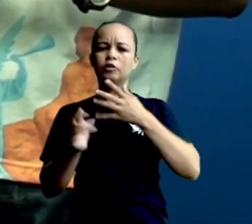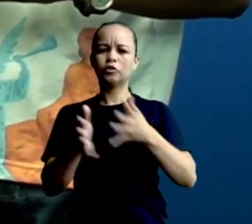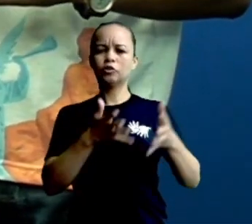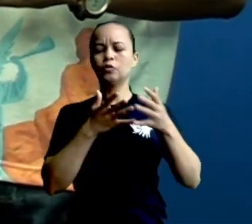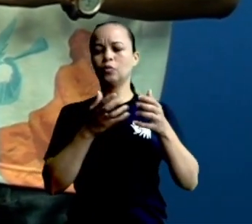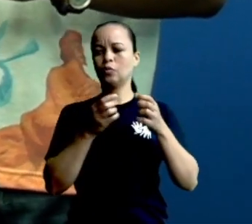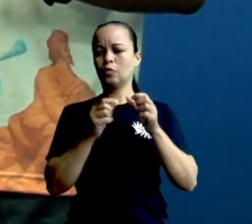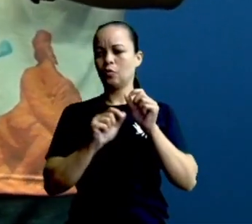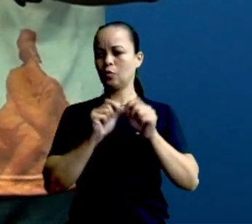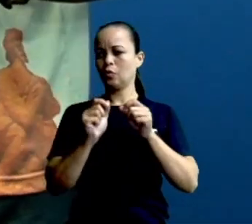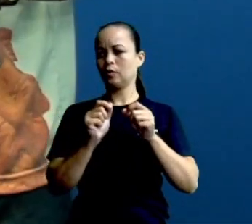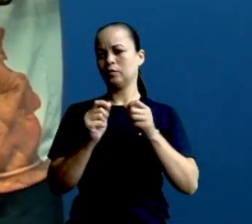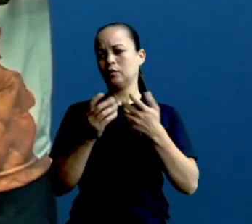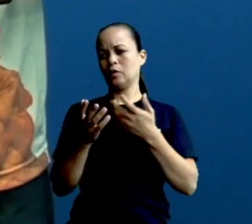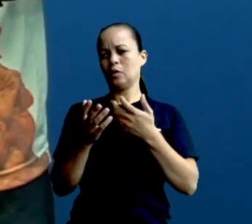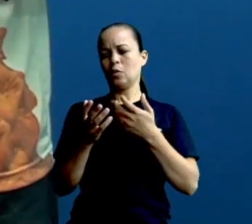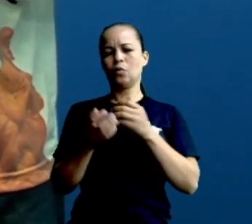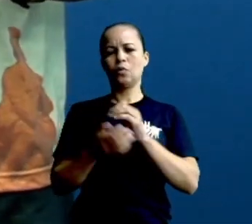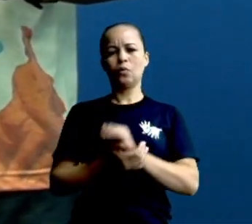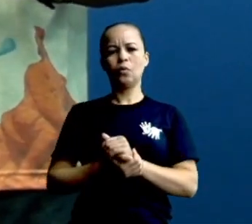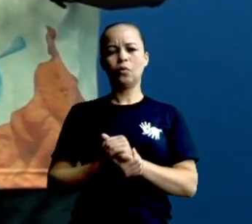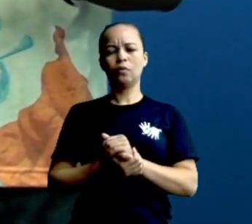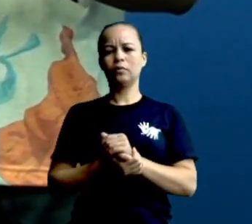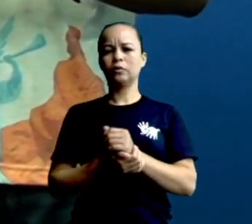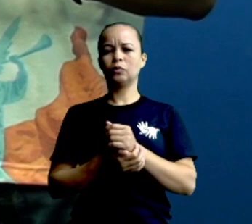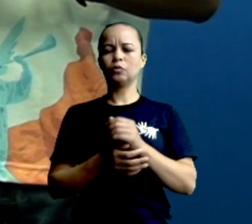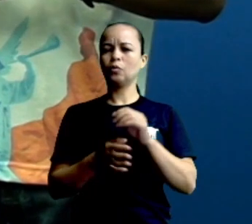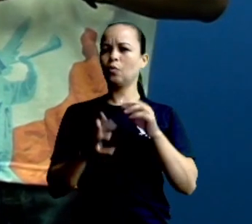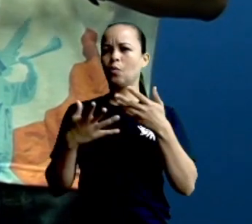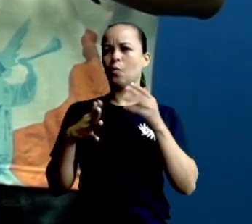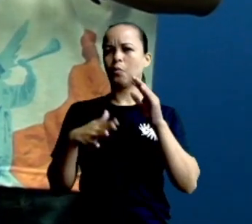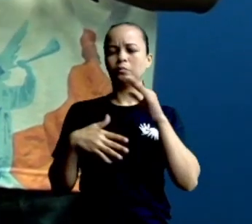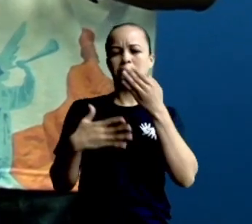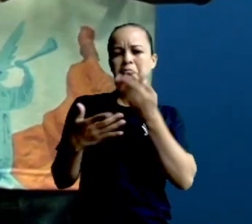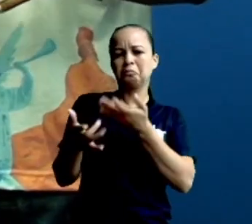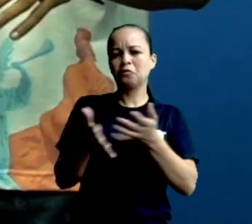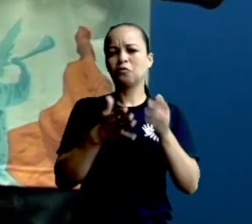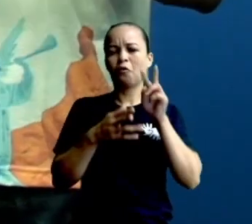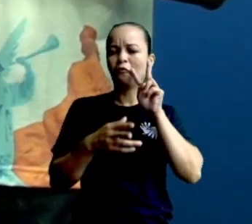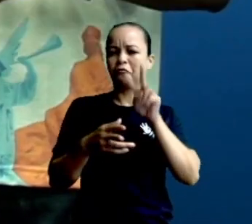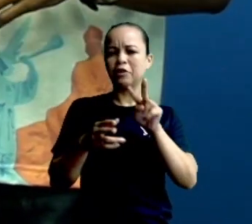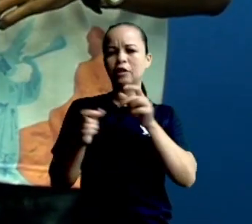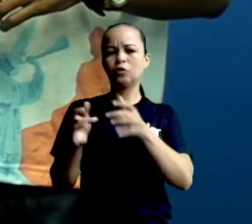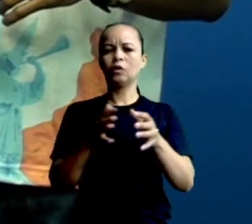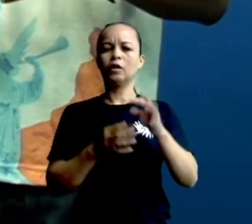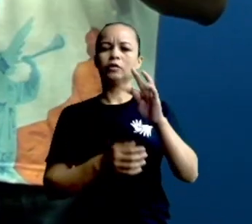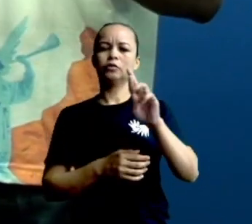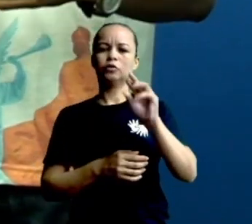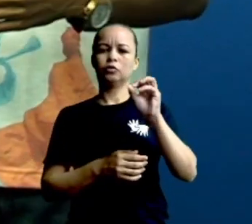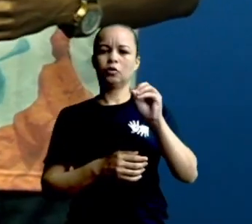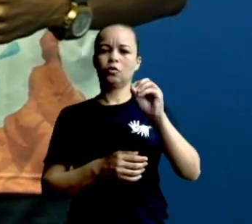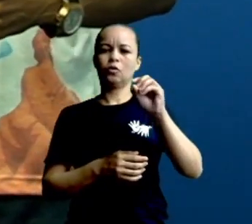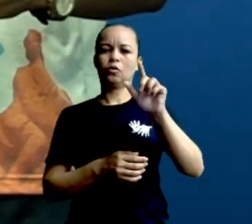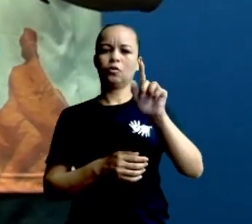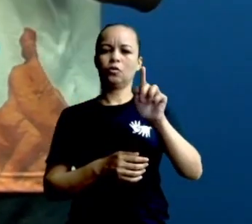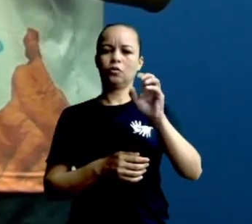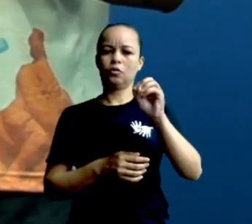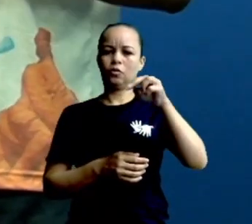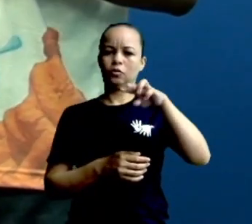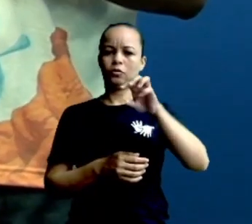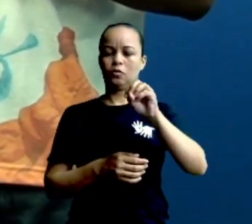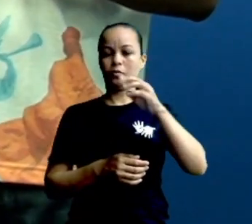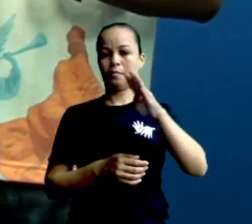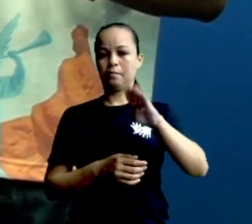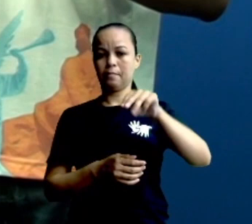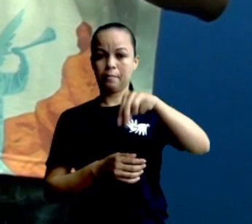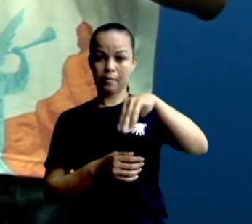ainda não acredito que não viram ainda, né, um pouco sobre trigonometria e se viram melhor ainda, tá? Então, o